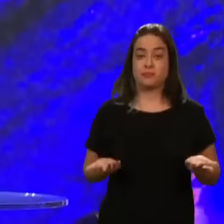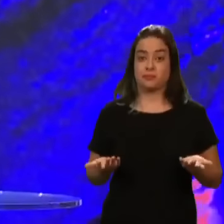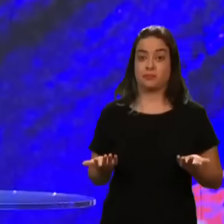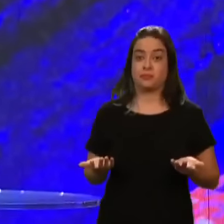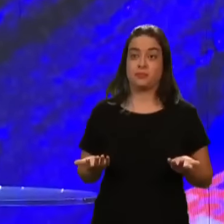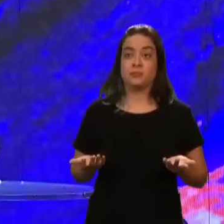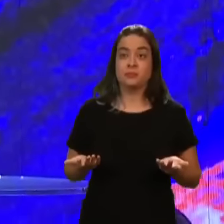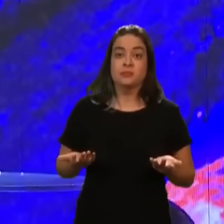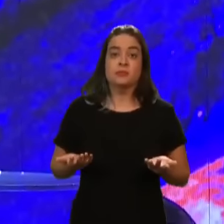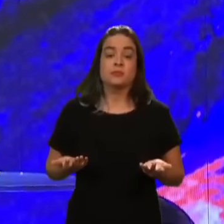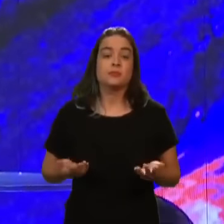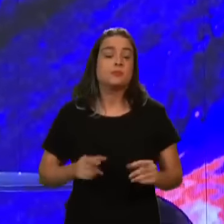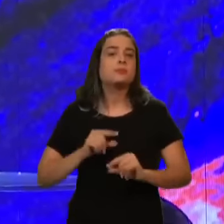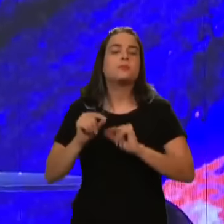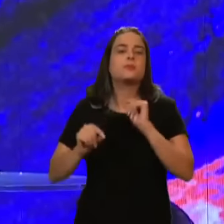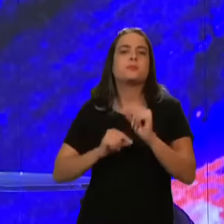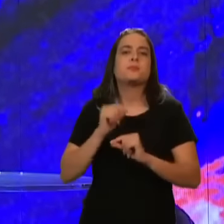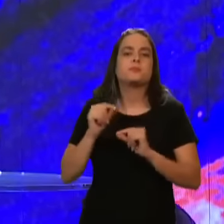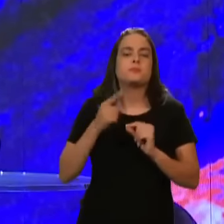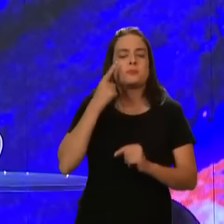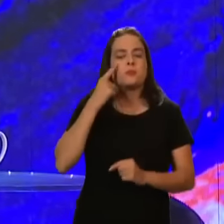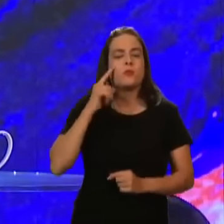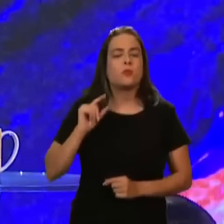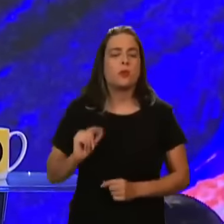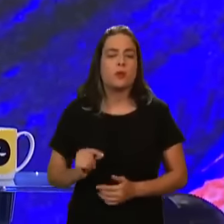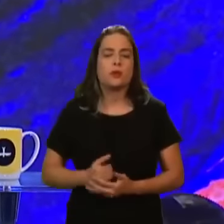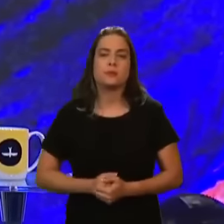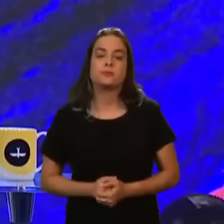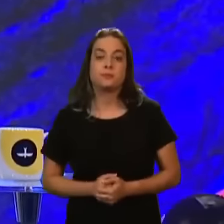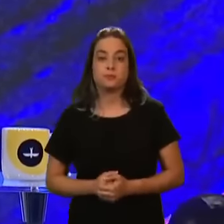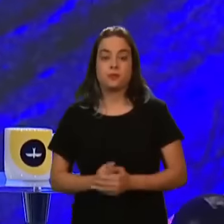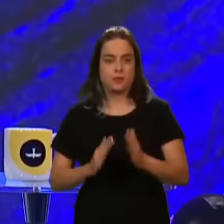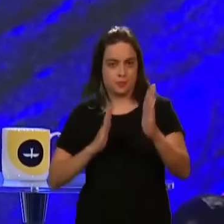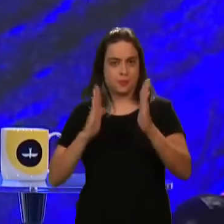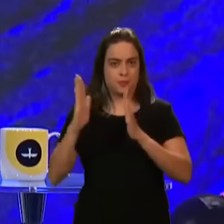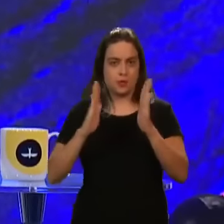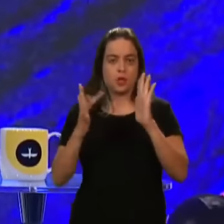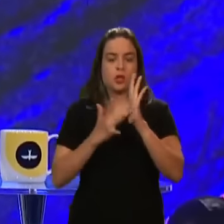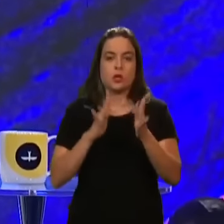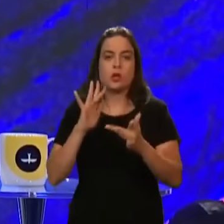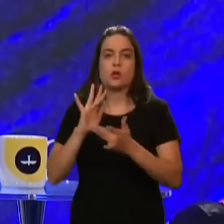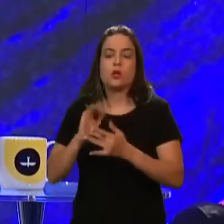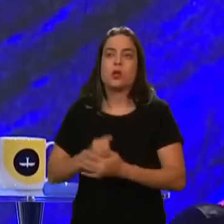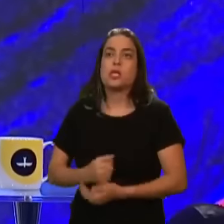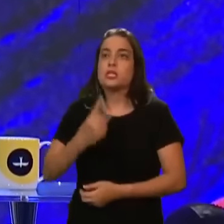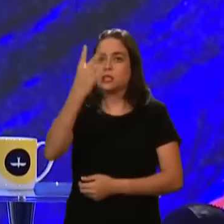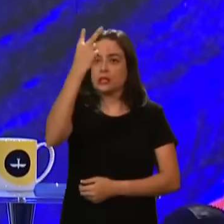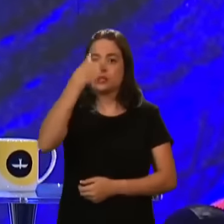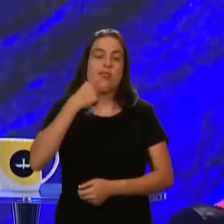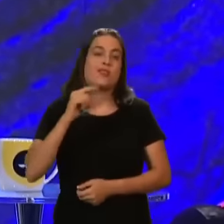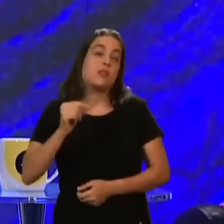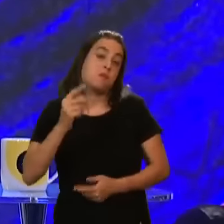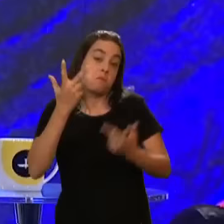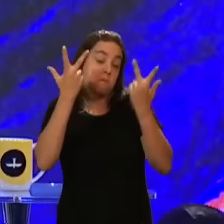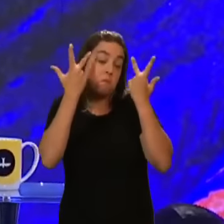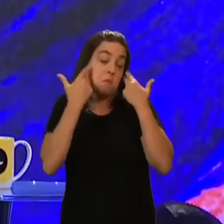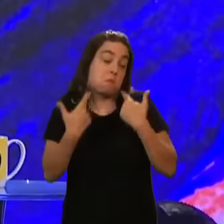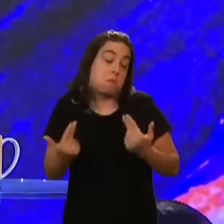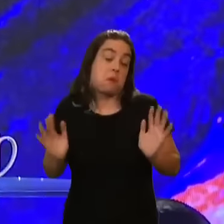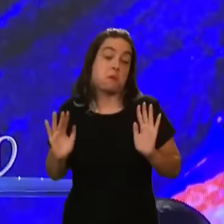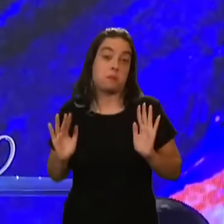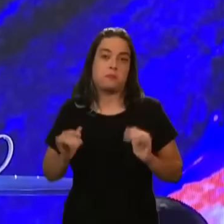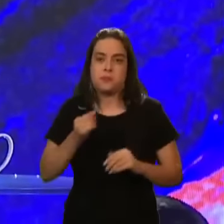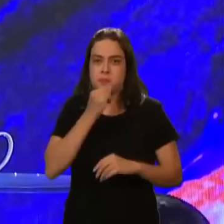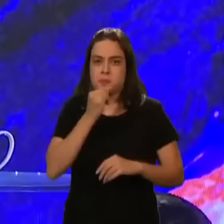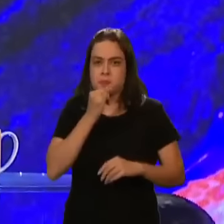Então eu quero ver aqui com você algumas coisas. Primeiro, na época de Jesus, cegueira era uma coisa comum. Olha os dados